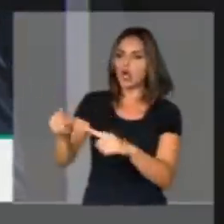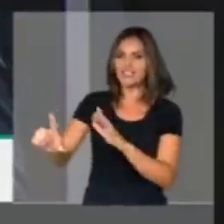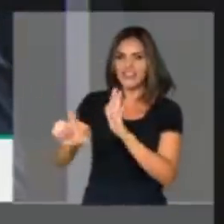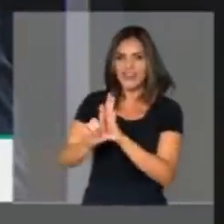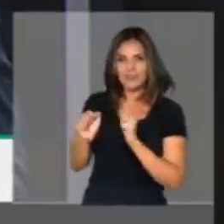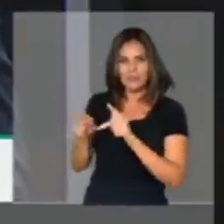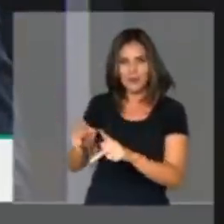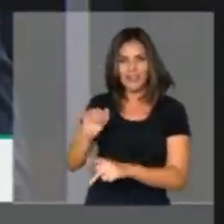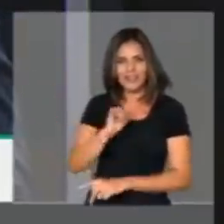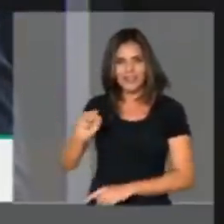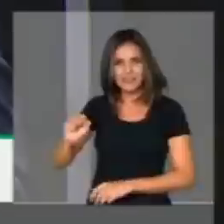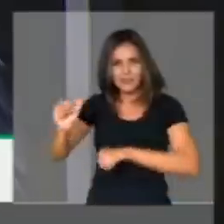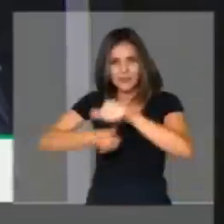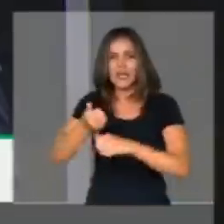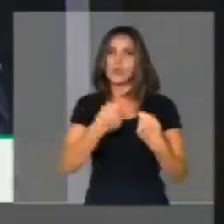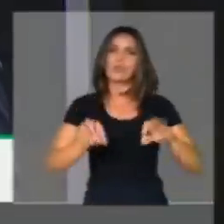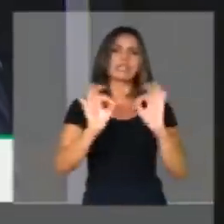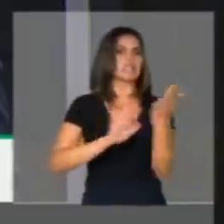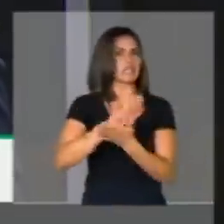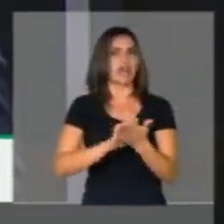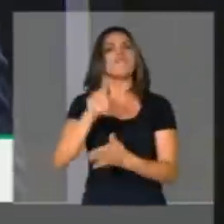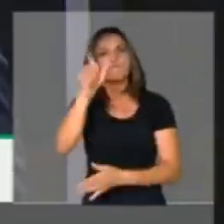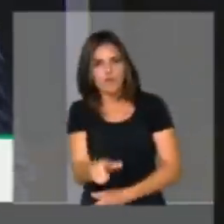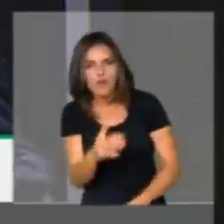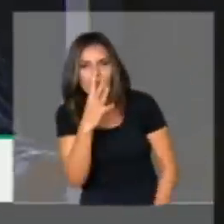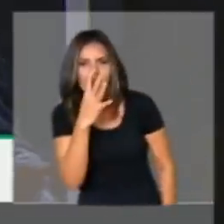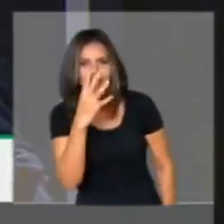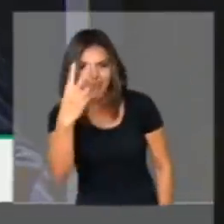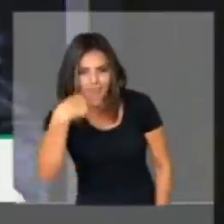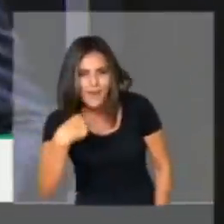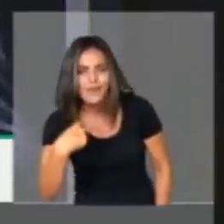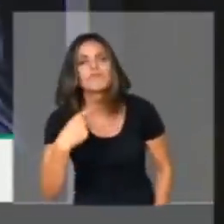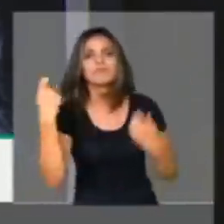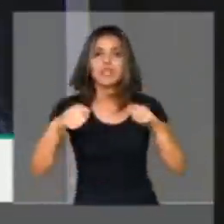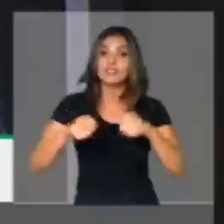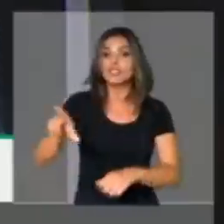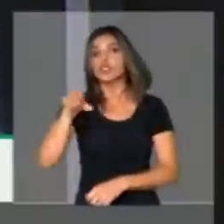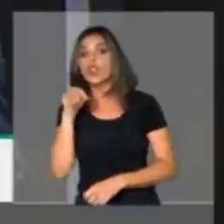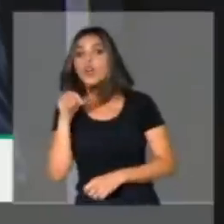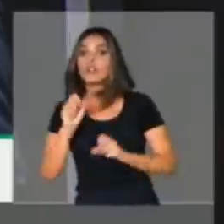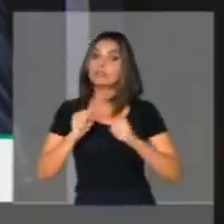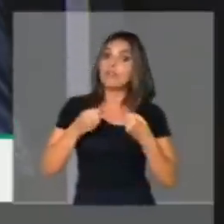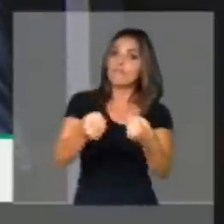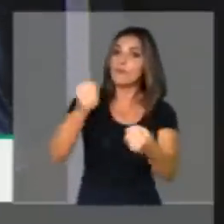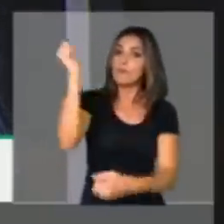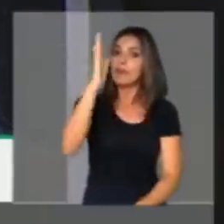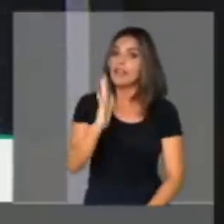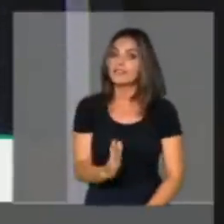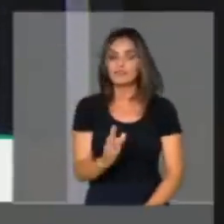precisam de nada disso. Você que está me assistindo precisa. É uma escolha. Ou você defende um Brasil